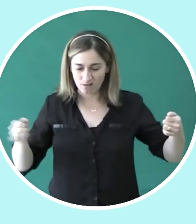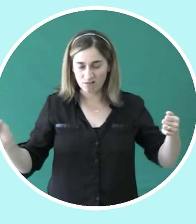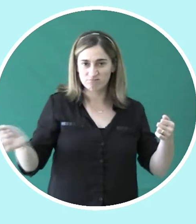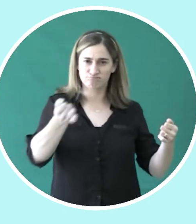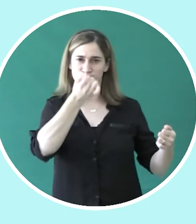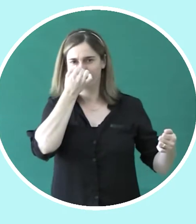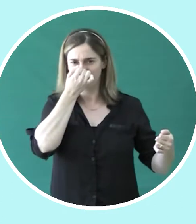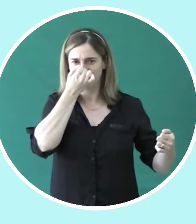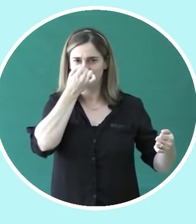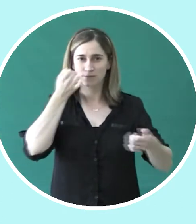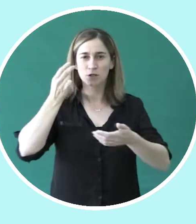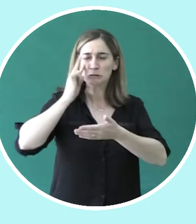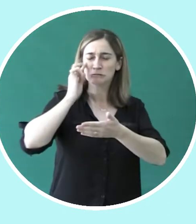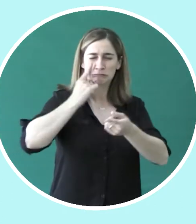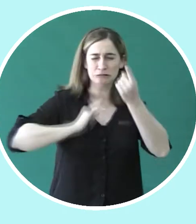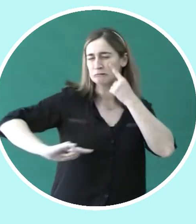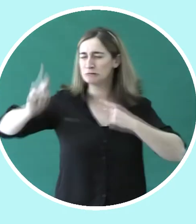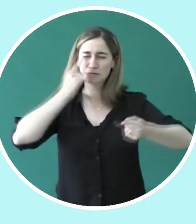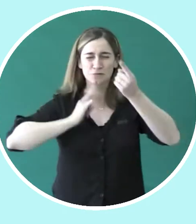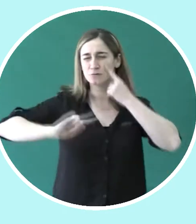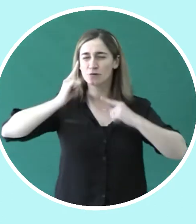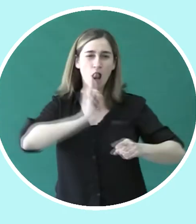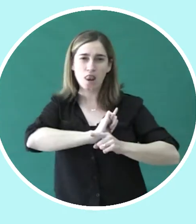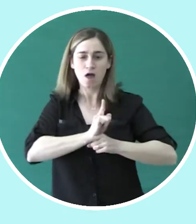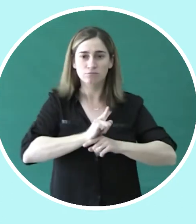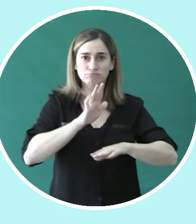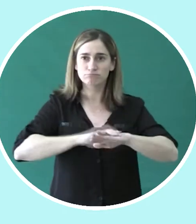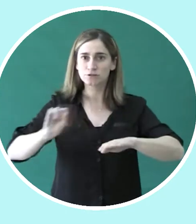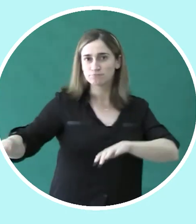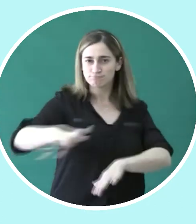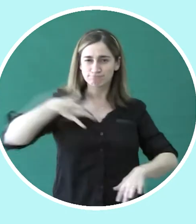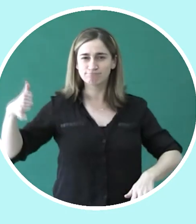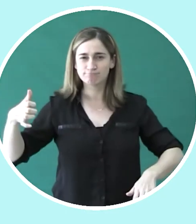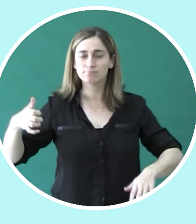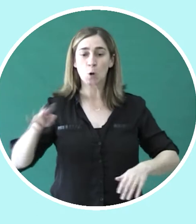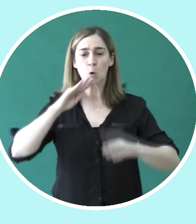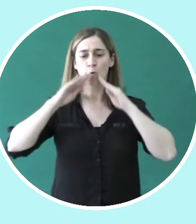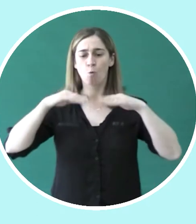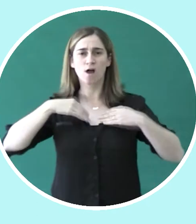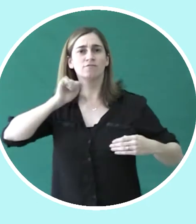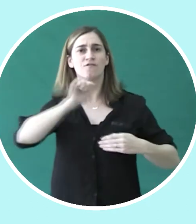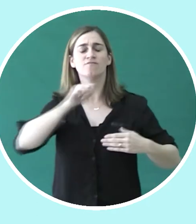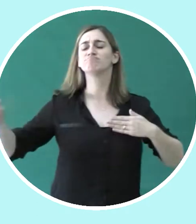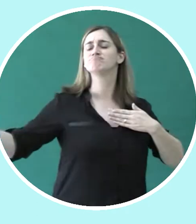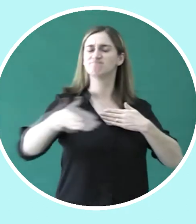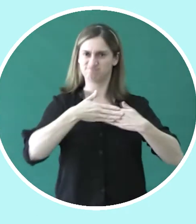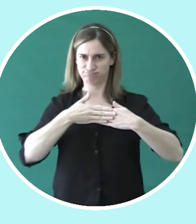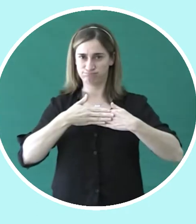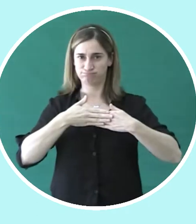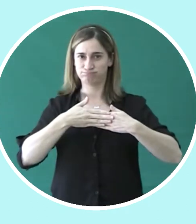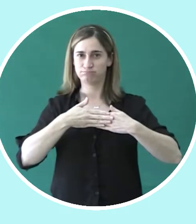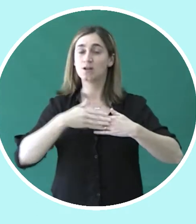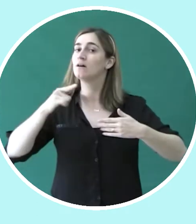mais e desatou a chorar, tal a raiva que sentia, refugiando-se no seu quarto. Fora um